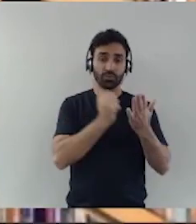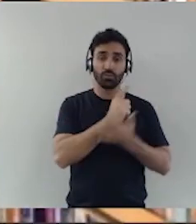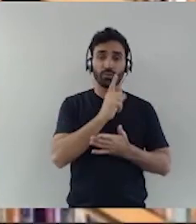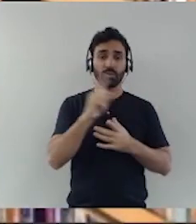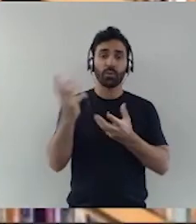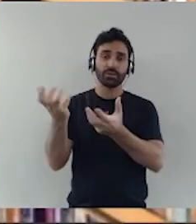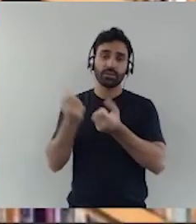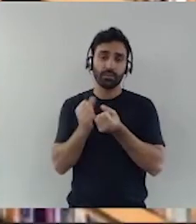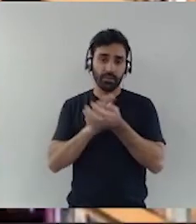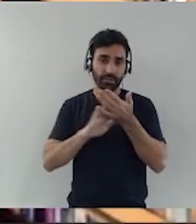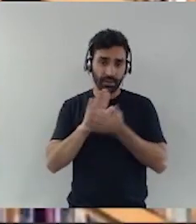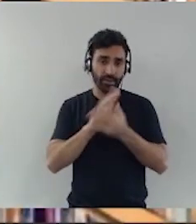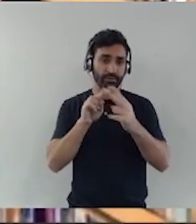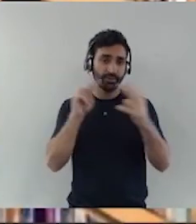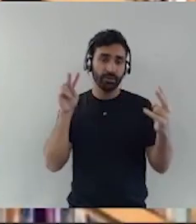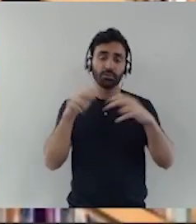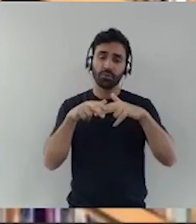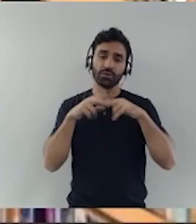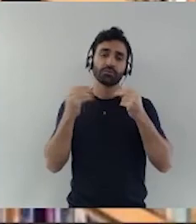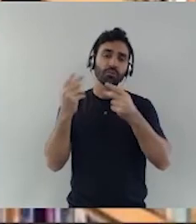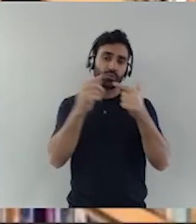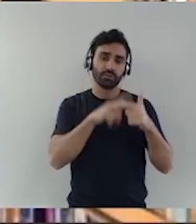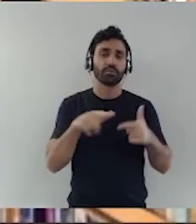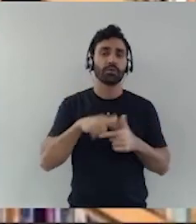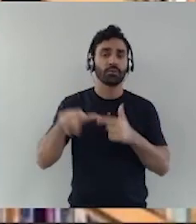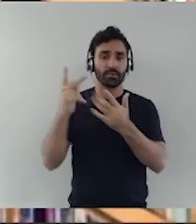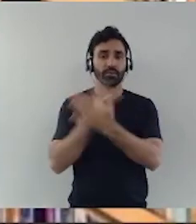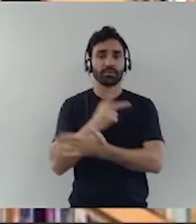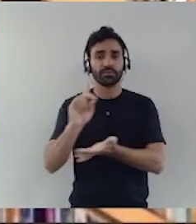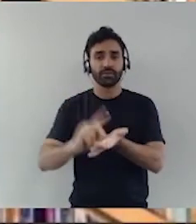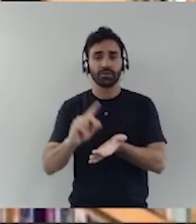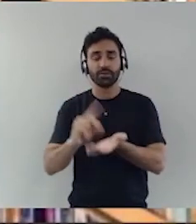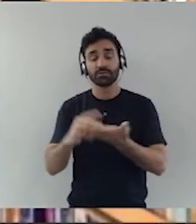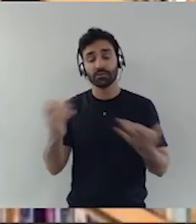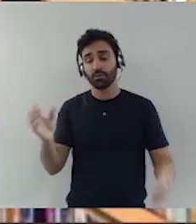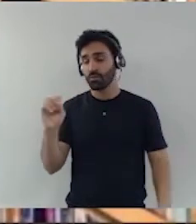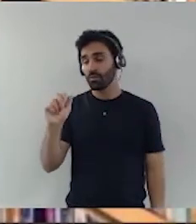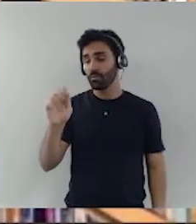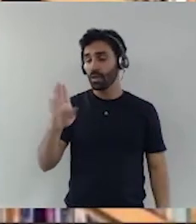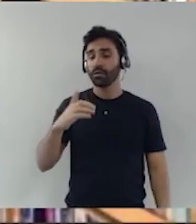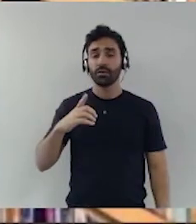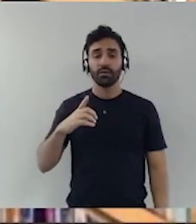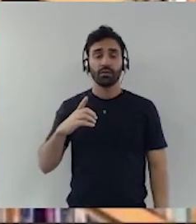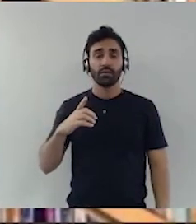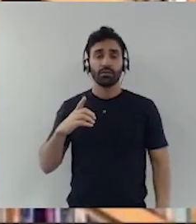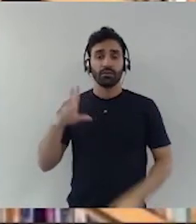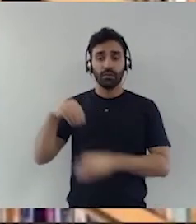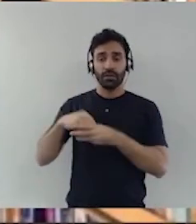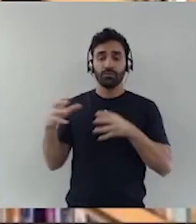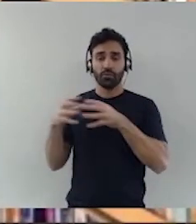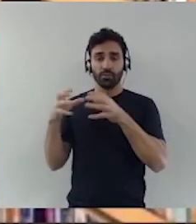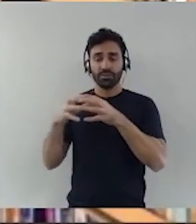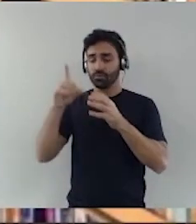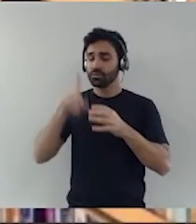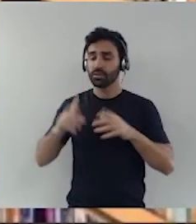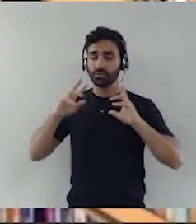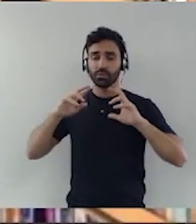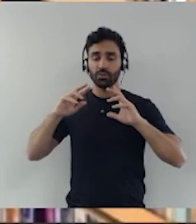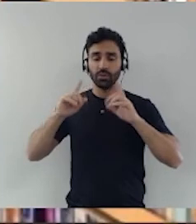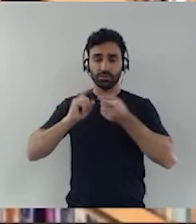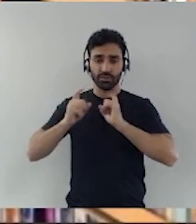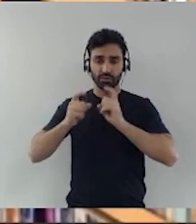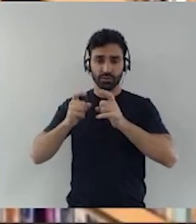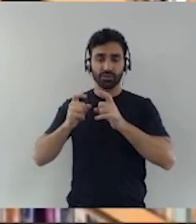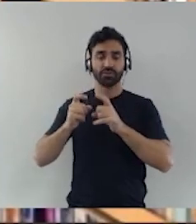receberam, então vários problemas vão acontecer isso aí. E a OAB está na sua comissão de direito administrativo.